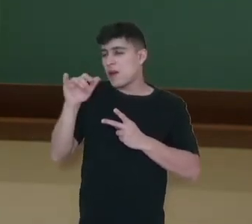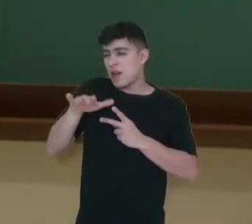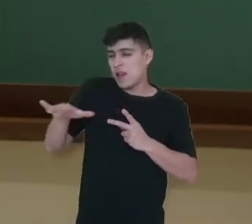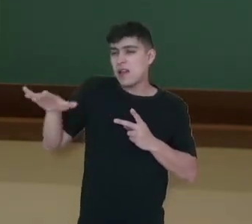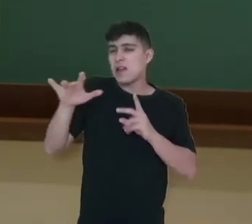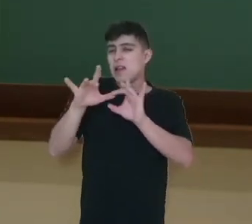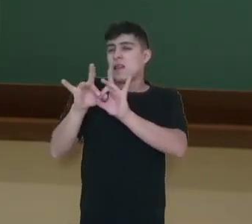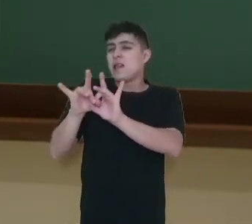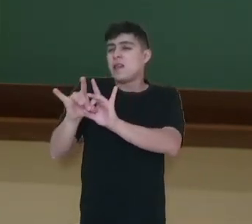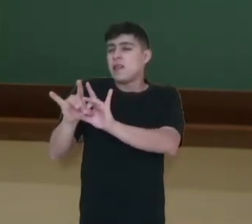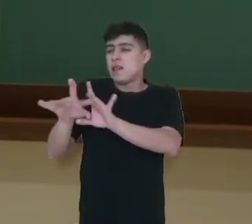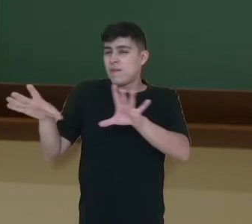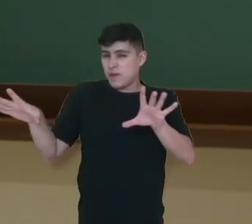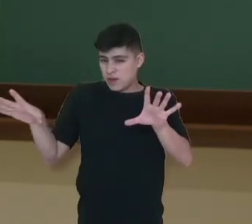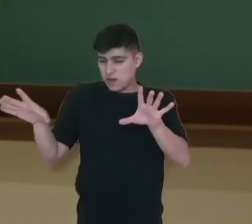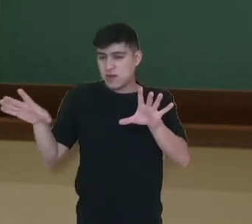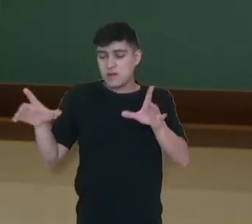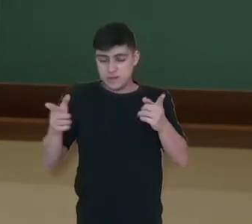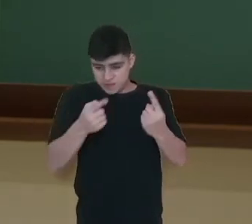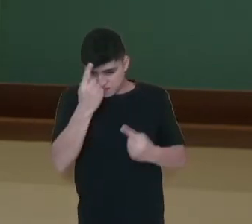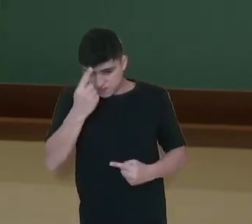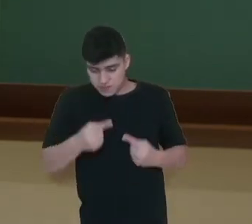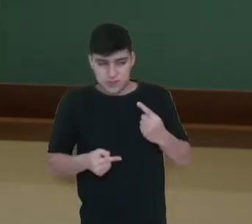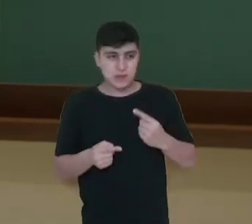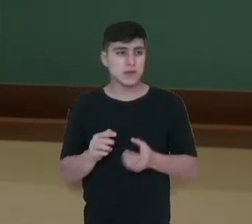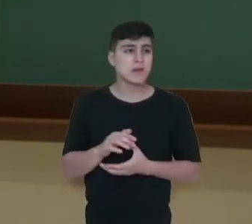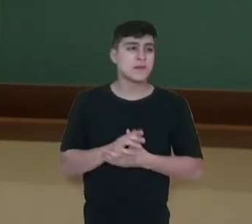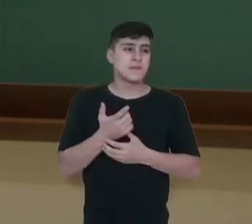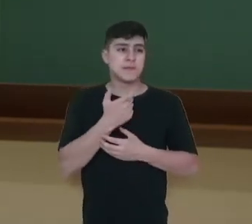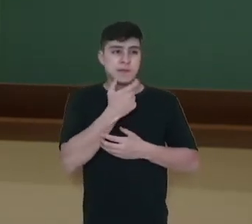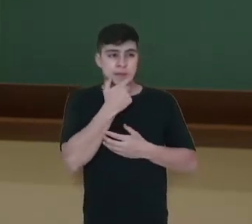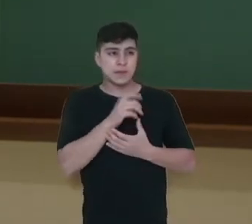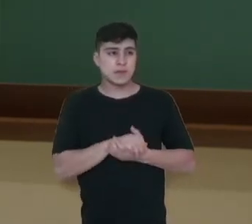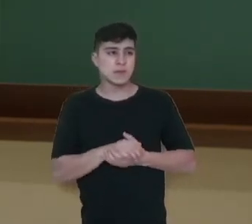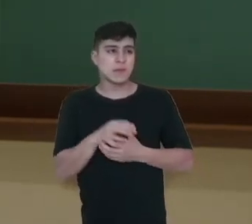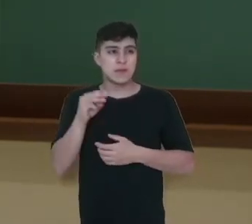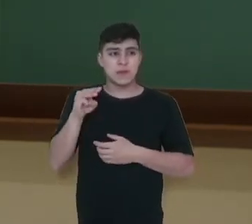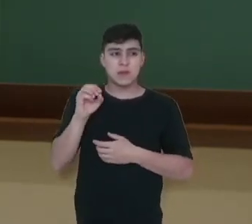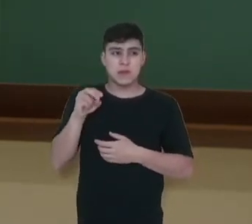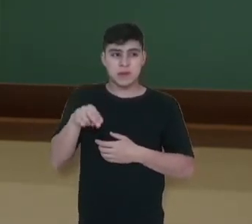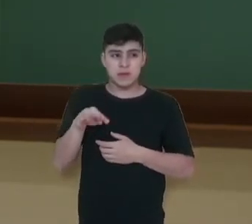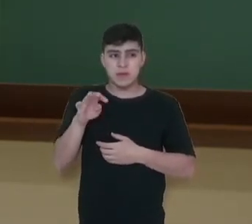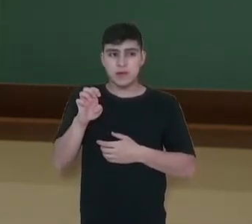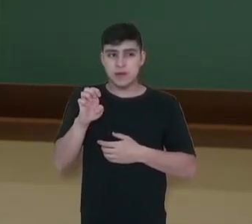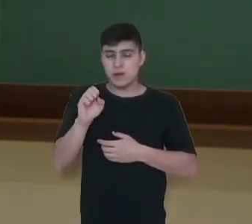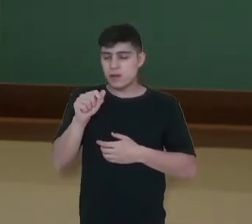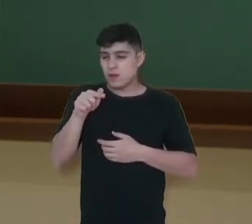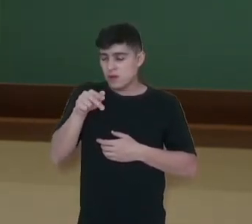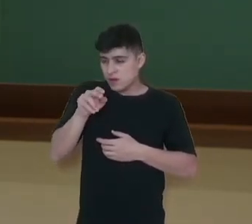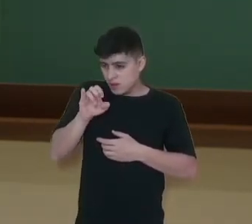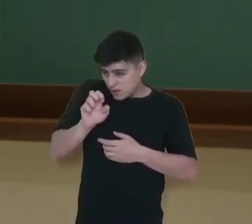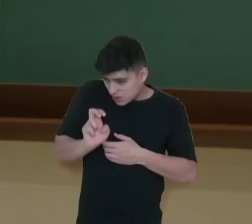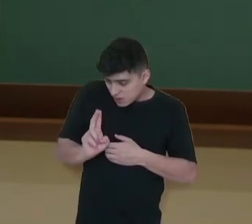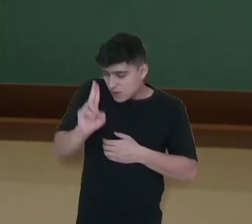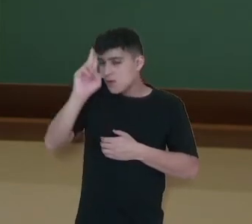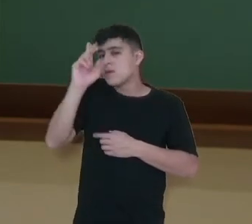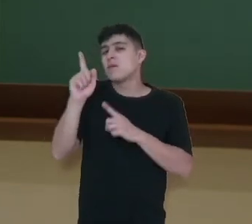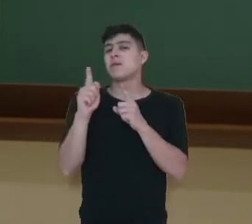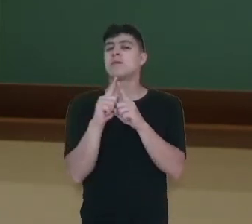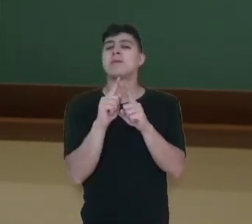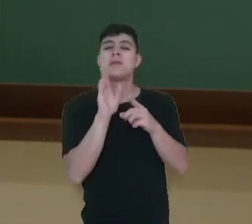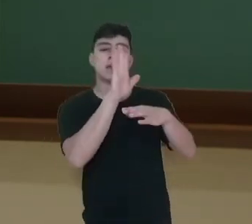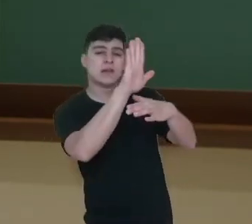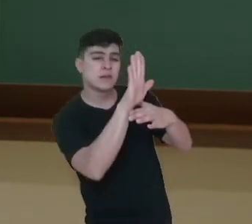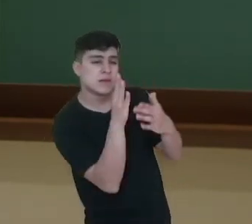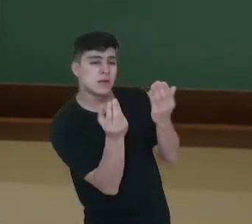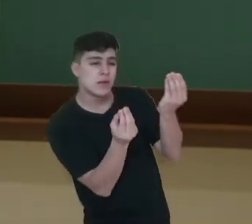liberalismo político, né? O famoso John Locke, né? O inglês John Locke, e Montesquieu, né? Também para a formação dos